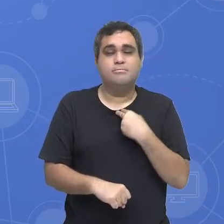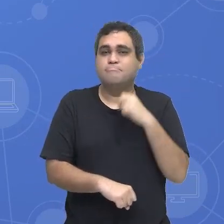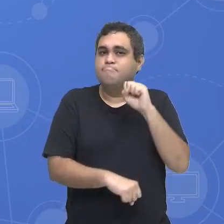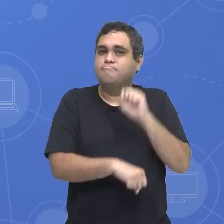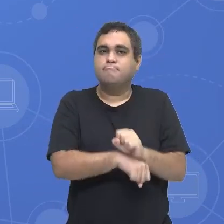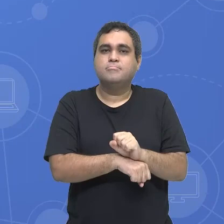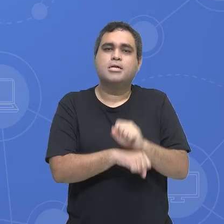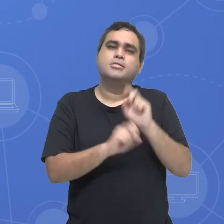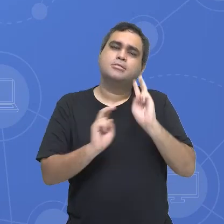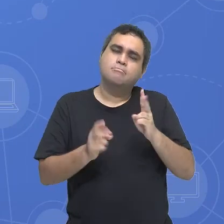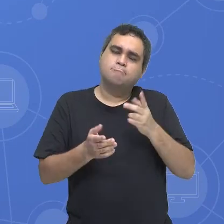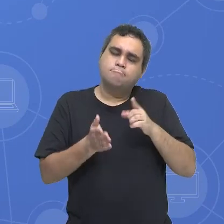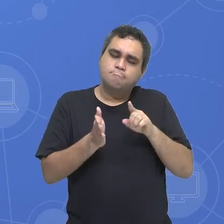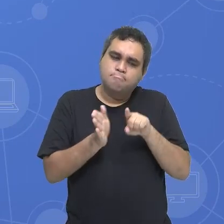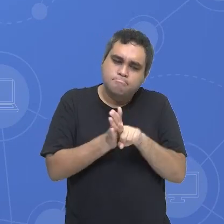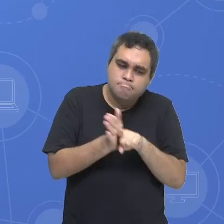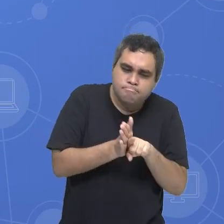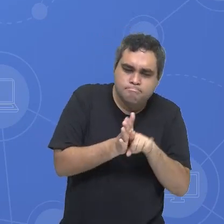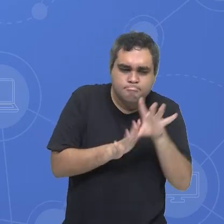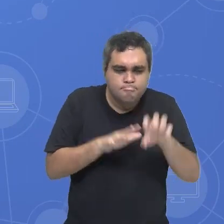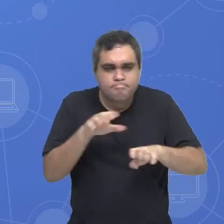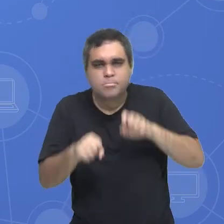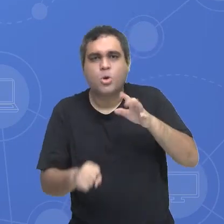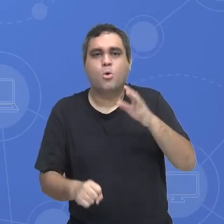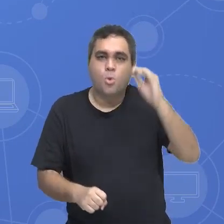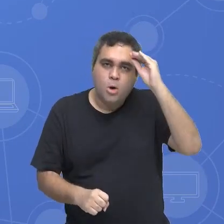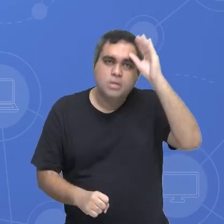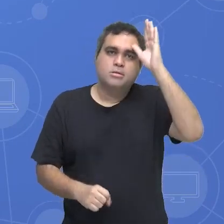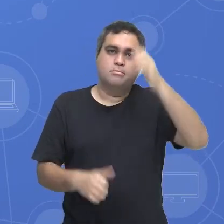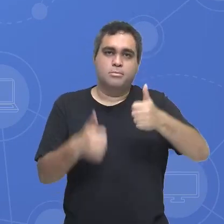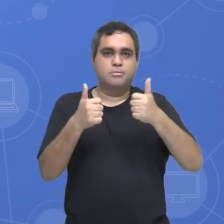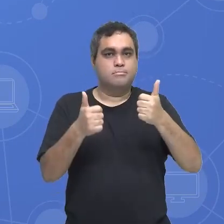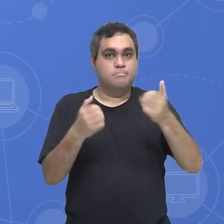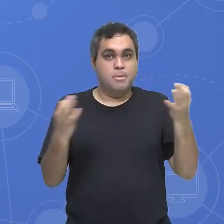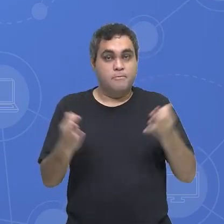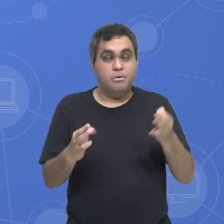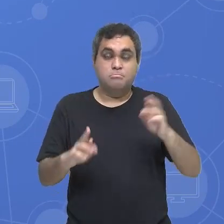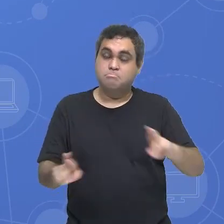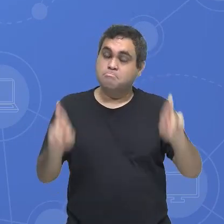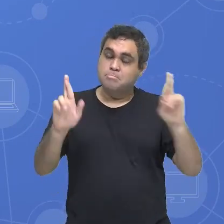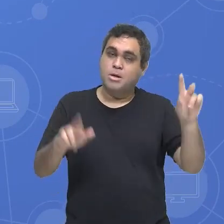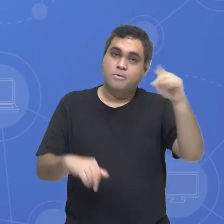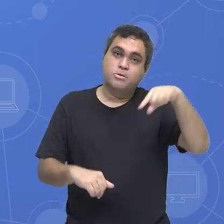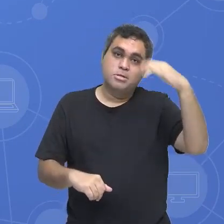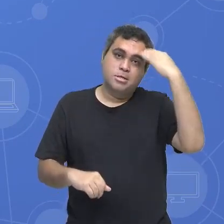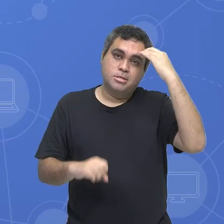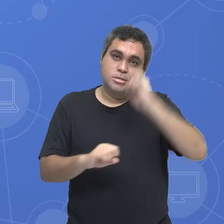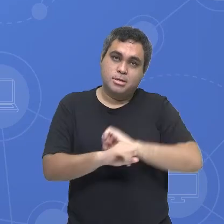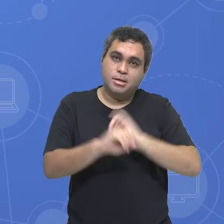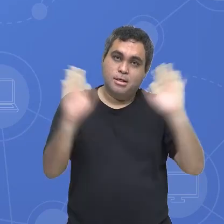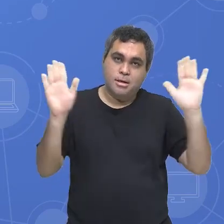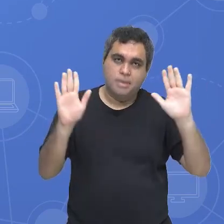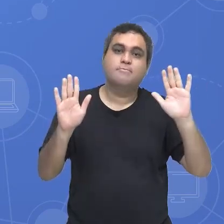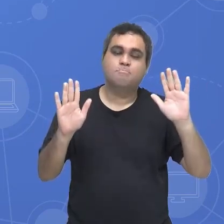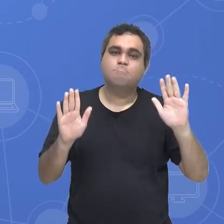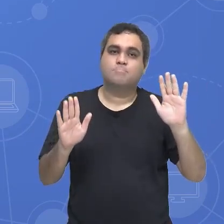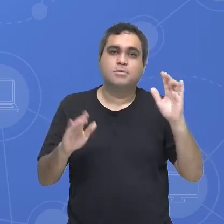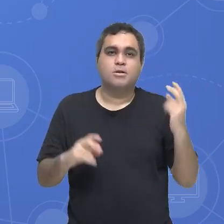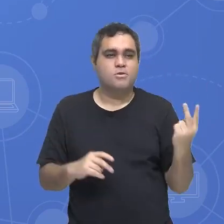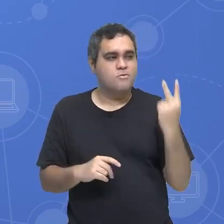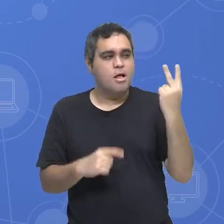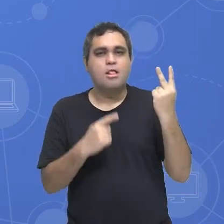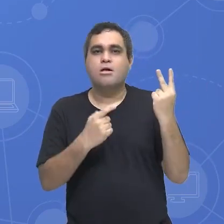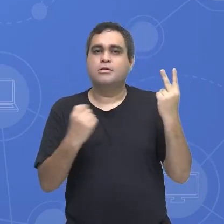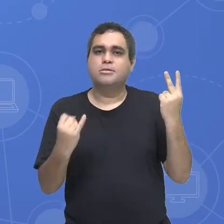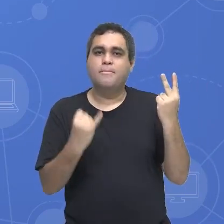continuar buscando sempre esse conhecimento aí. Perfeito, então eu espero que vocês tenham entendido um pouquinho a importância desses valores,